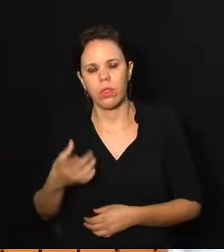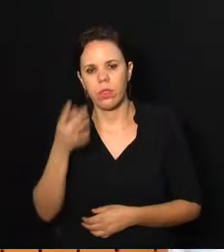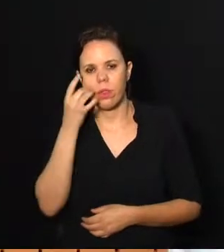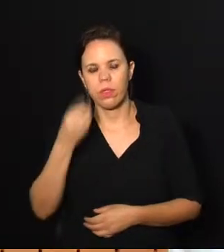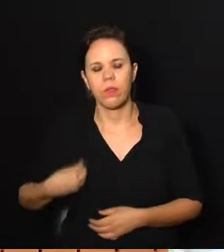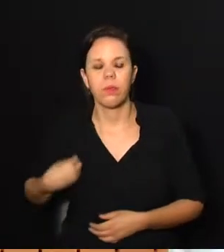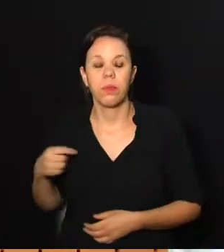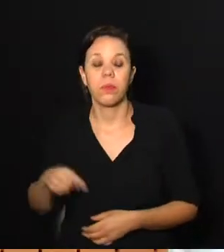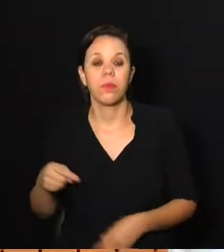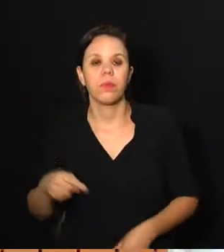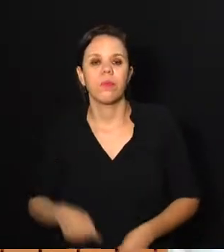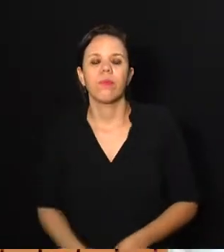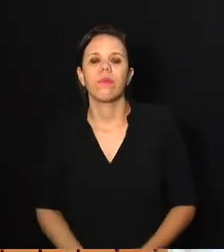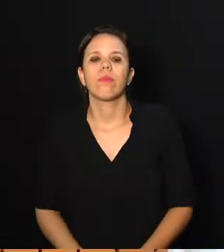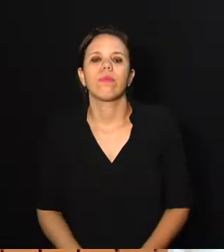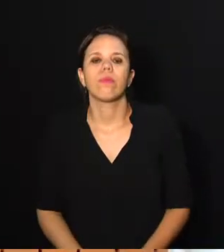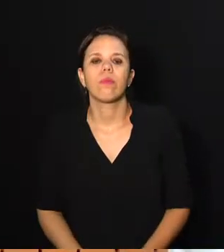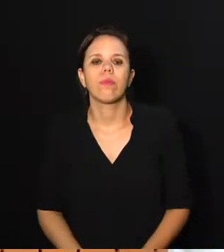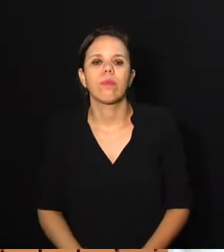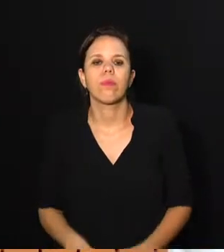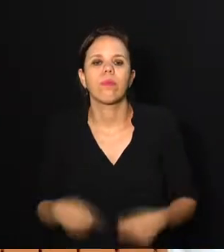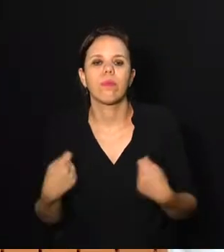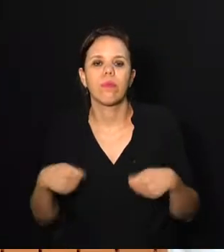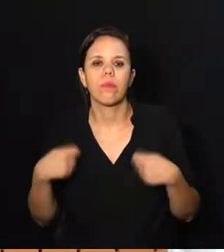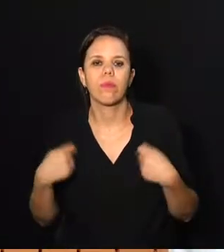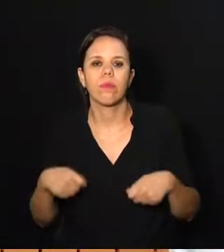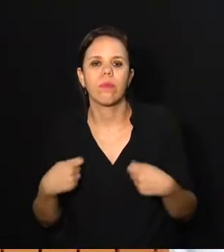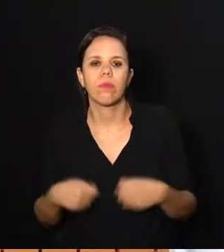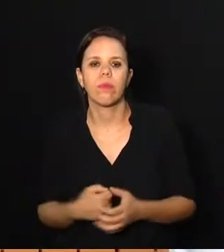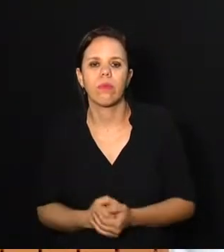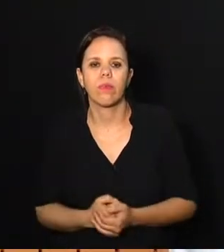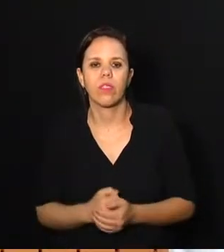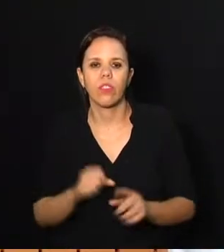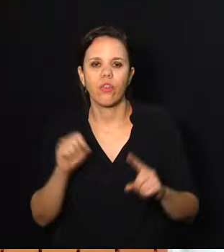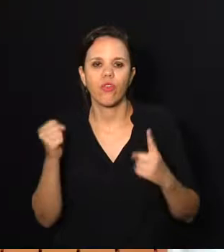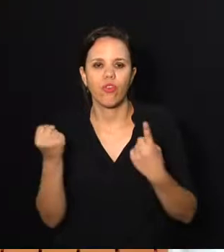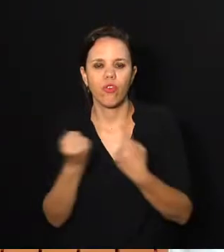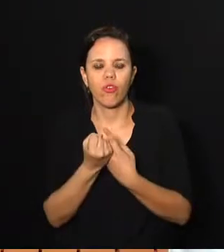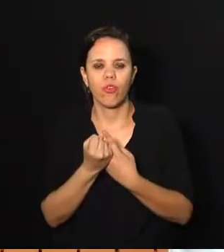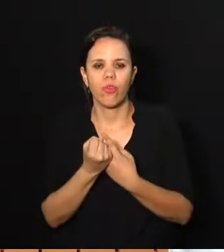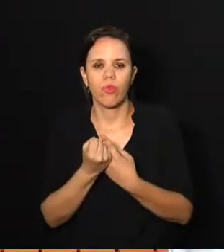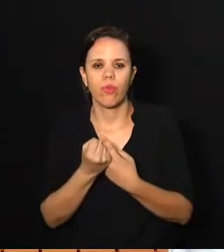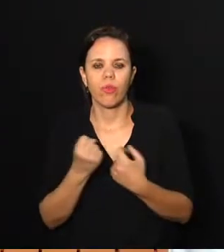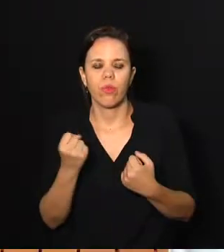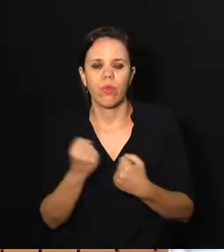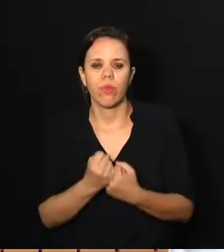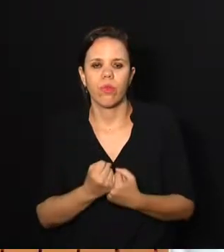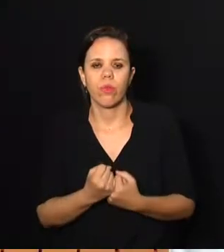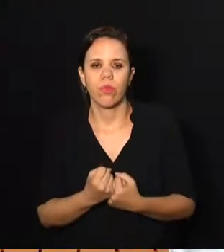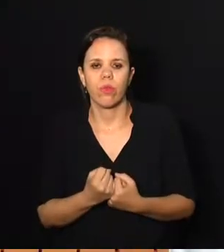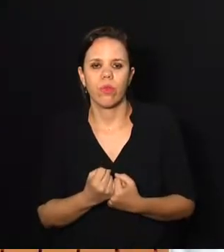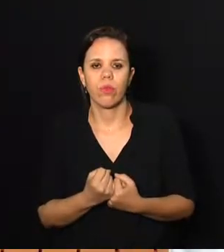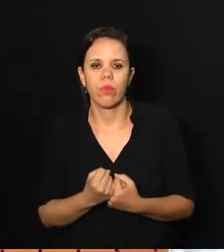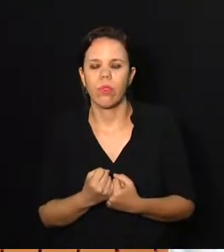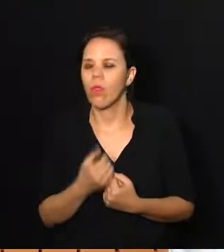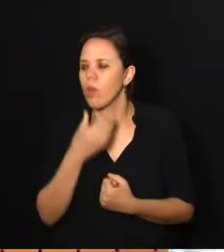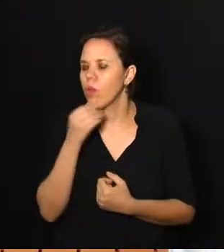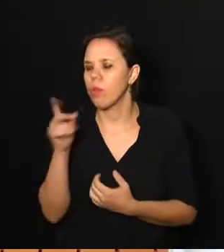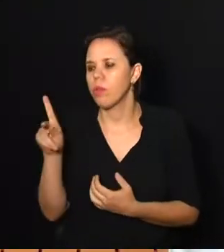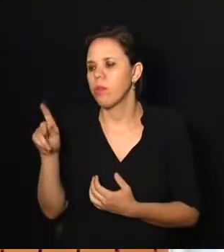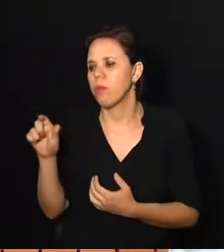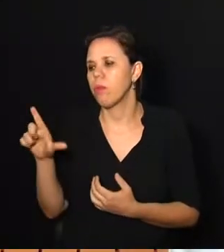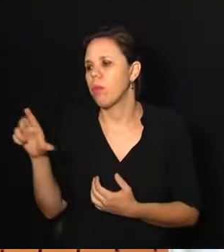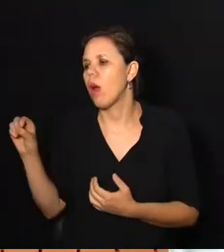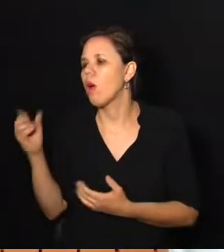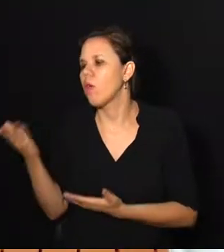aqui, que a necessidade social, senhor Paulo Venturini, o